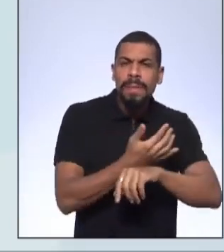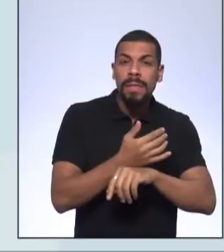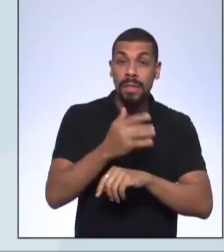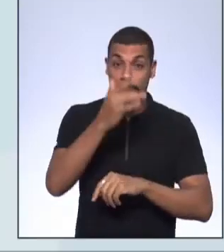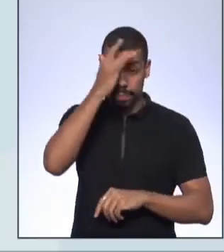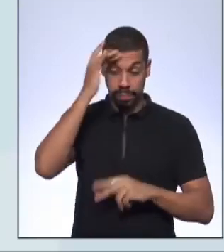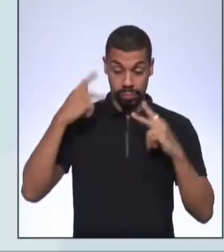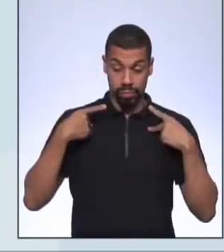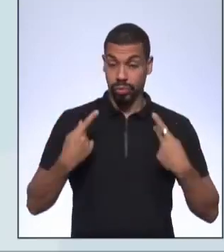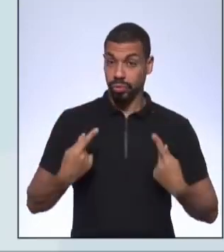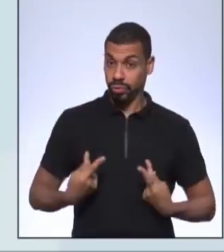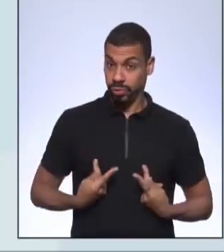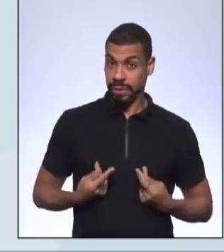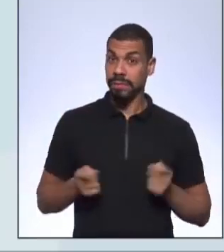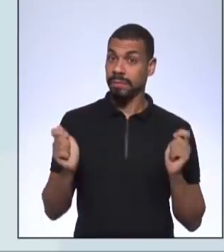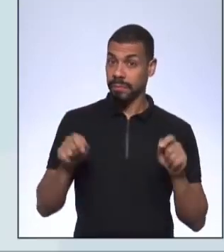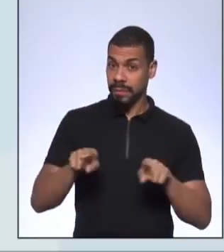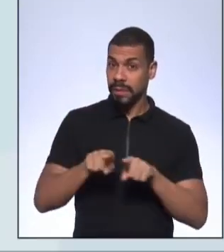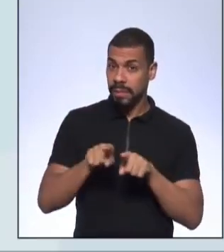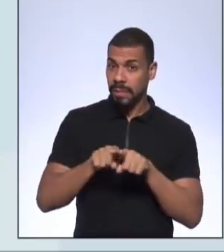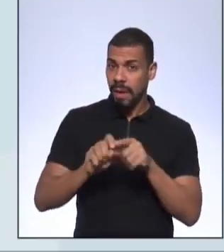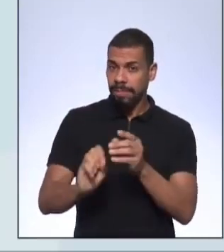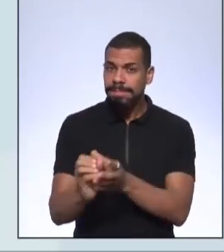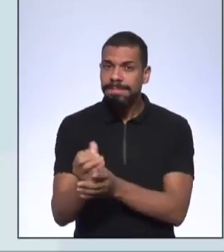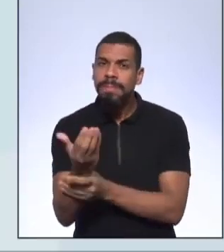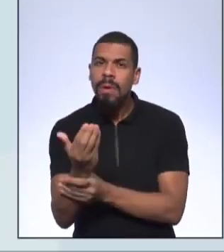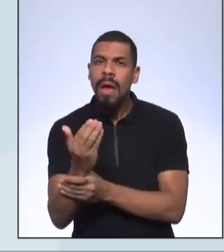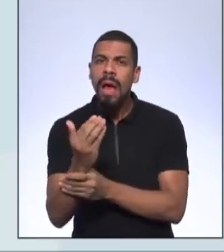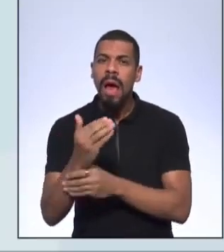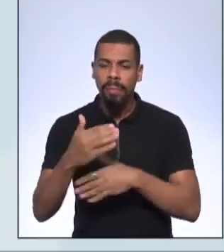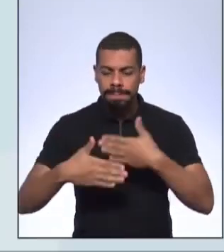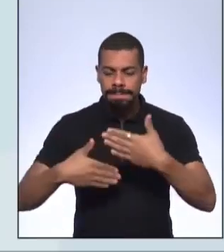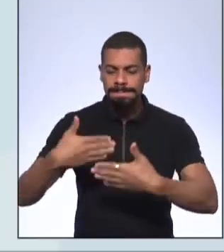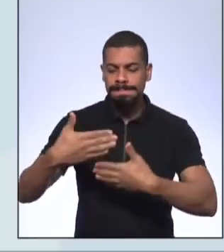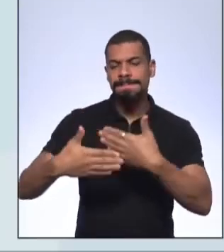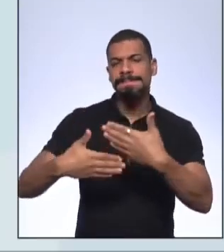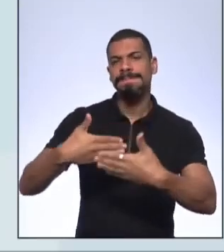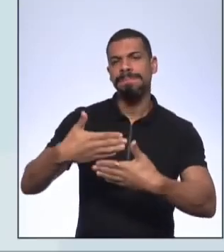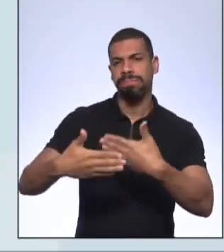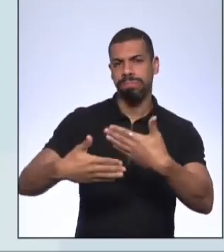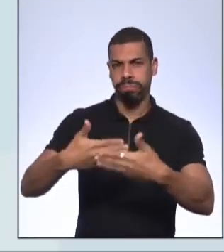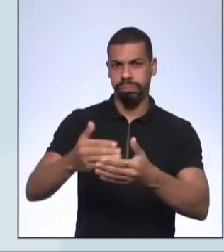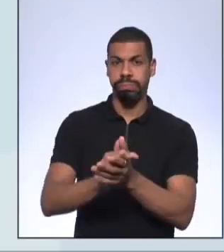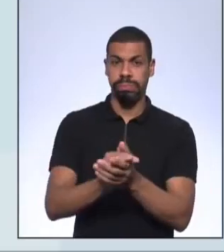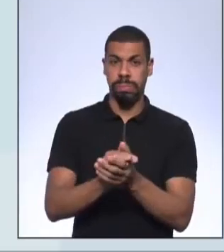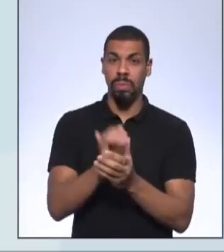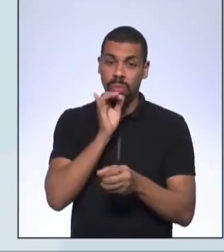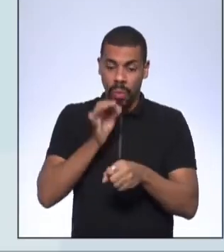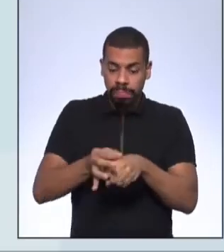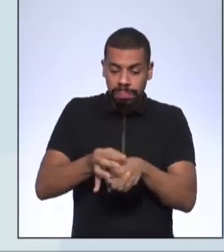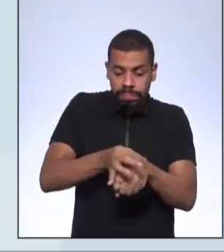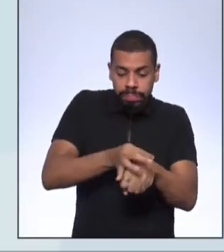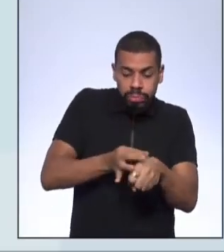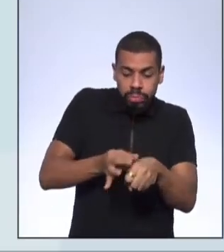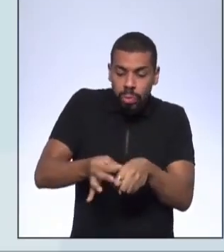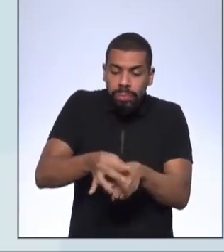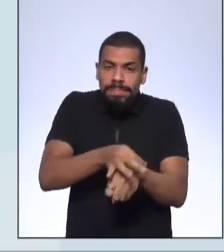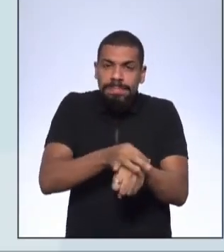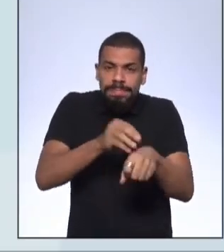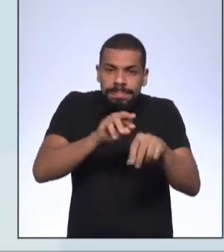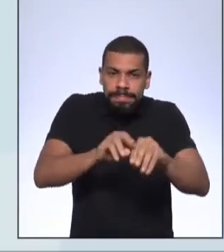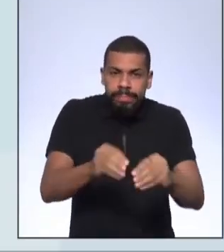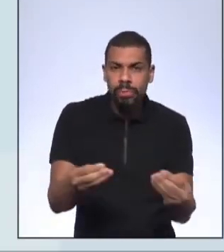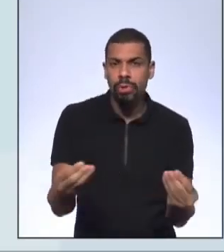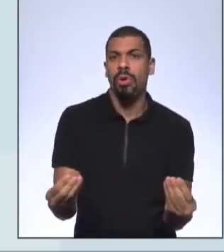tá? Ele é responsável pelo crescimento corporal e a regeneração celular. Então, as células se regeneram por mitose.